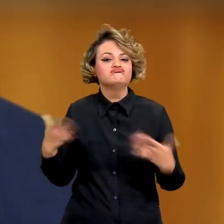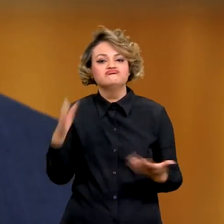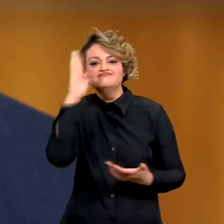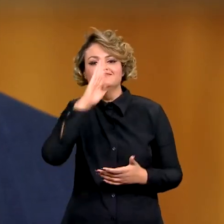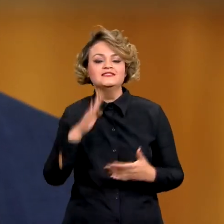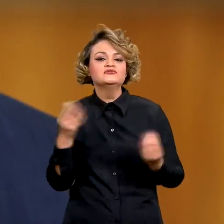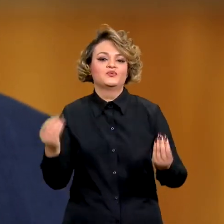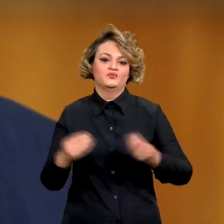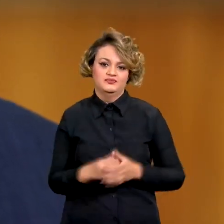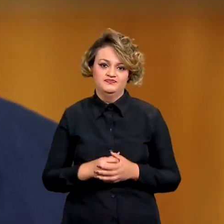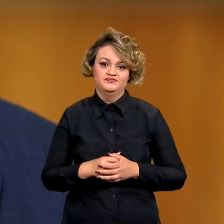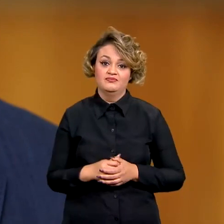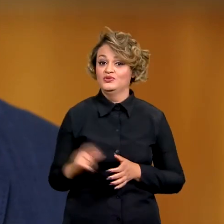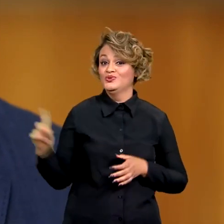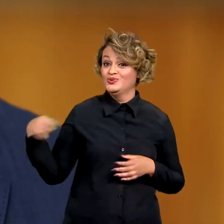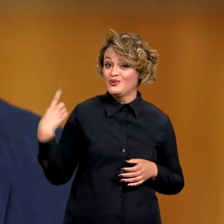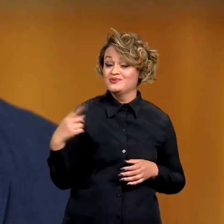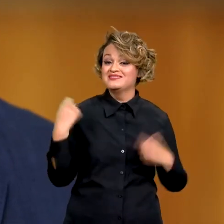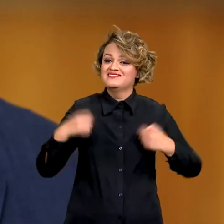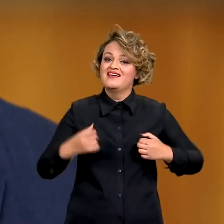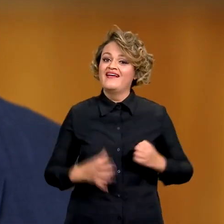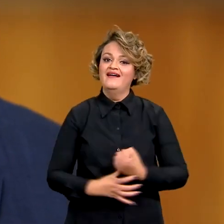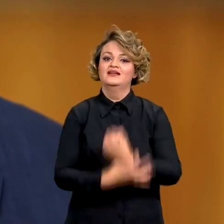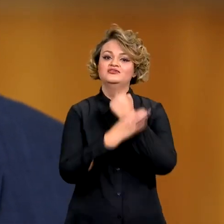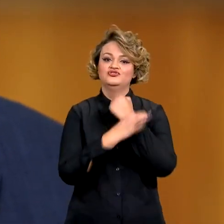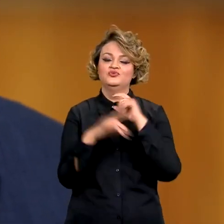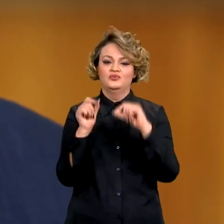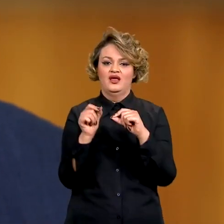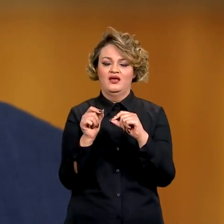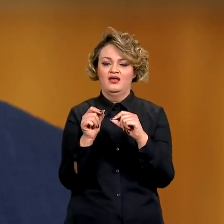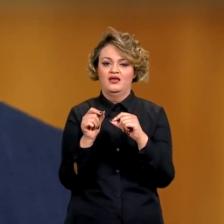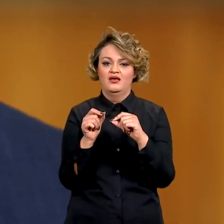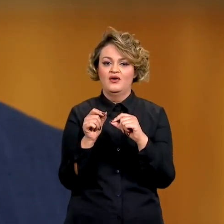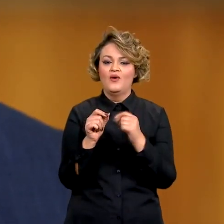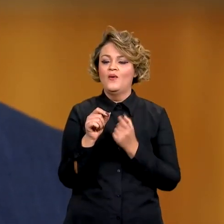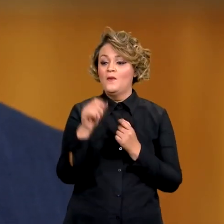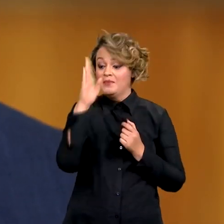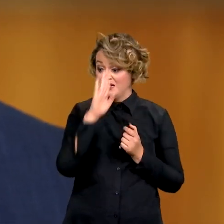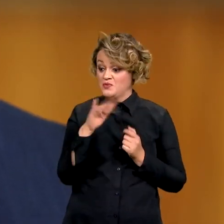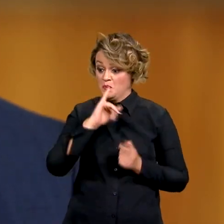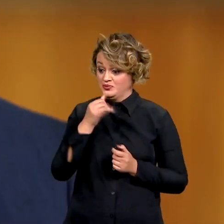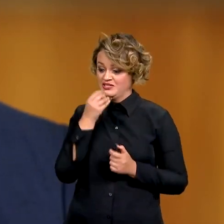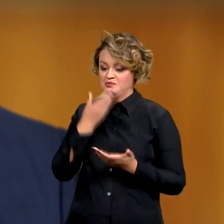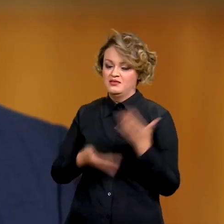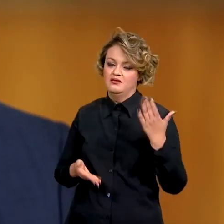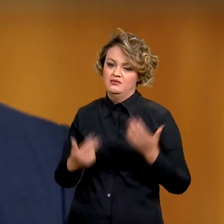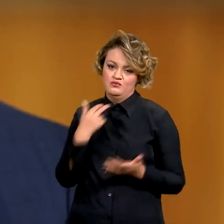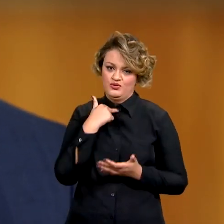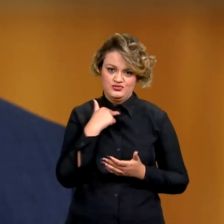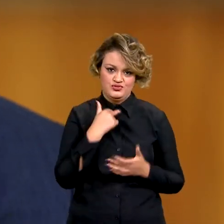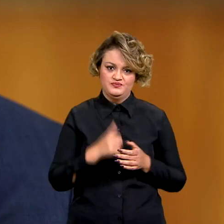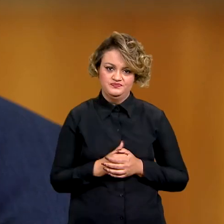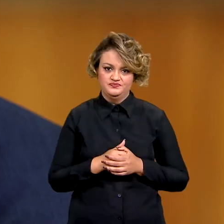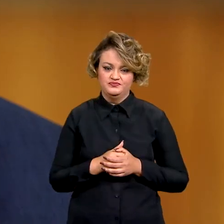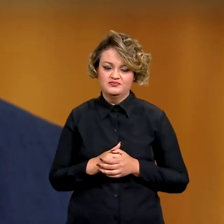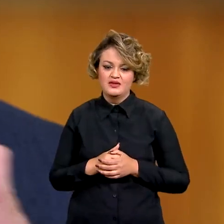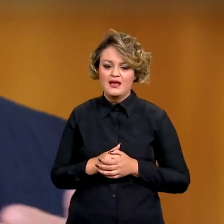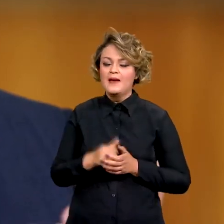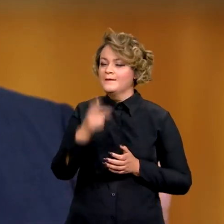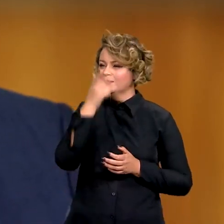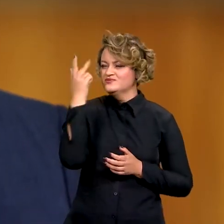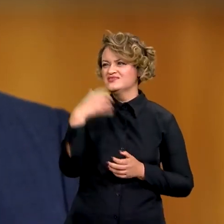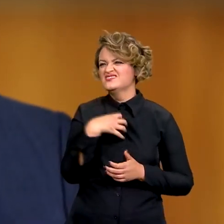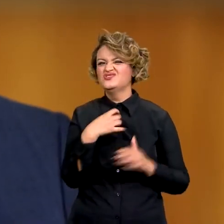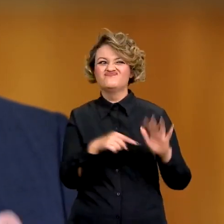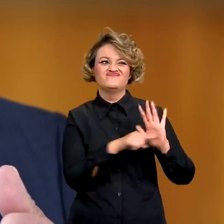tá vivendo nós precisamos garantir que o Brasil não jogue fora mais uma oportunidade você percebe que as pessoas que estavam